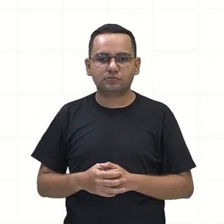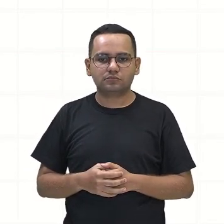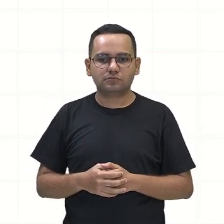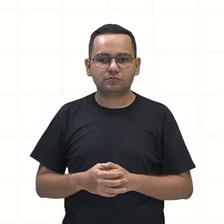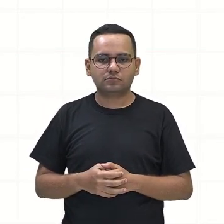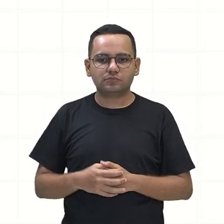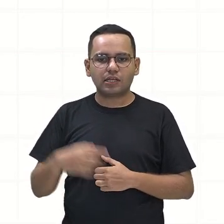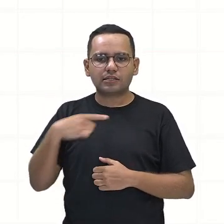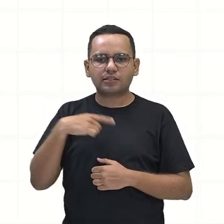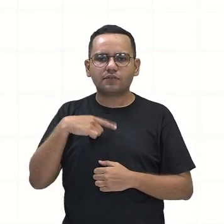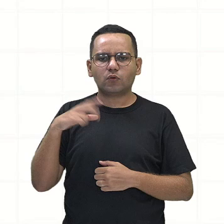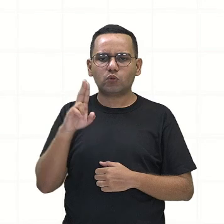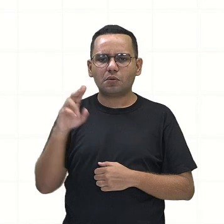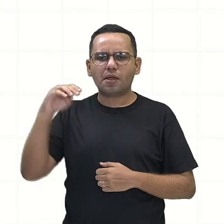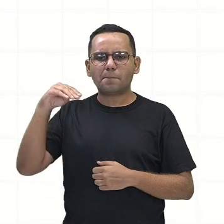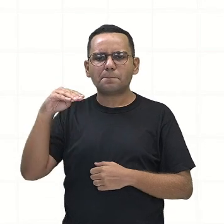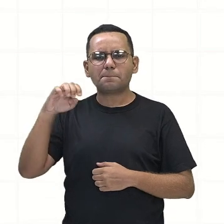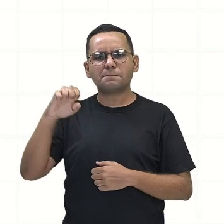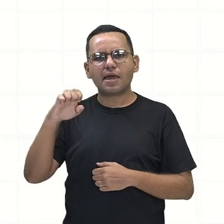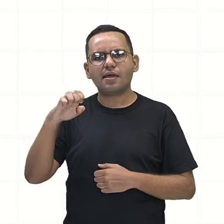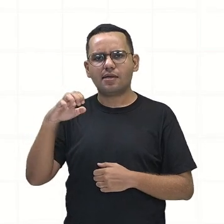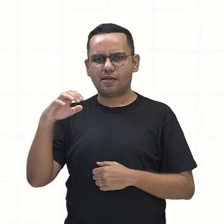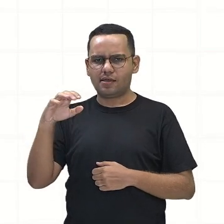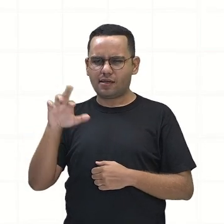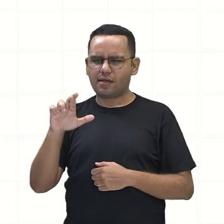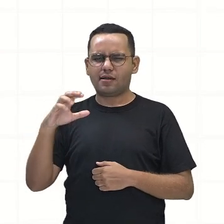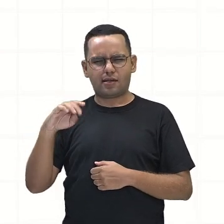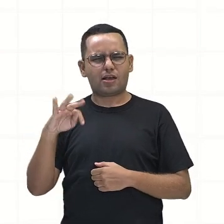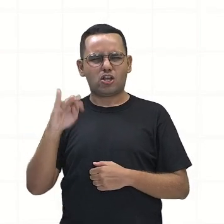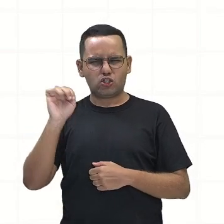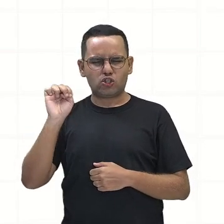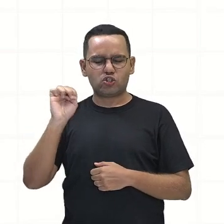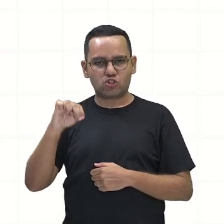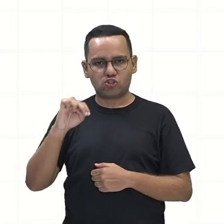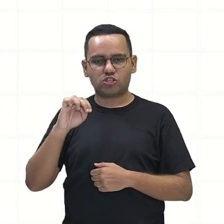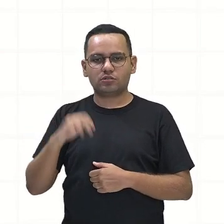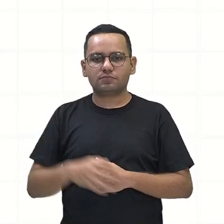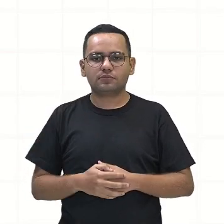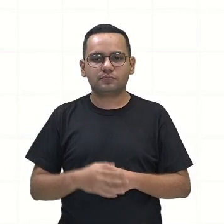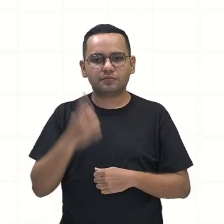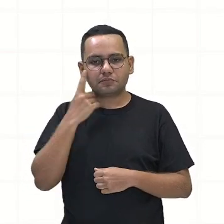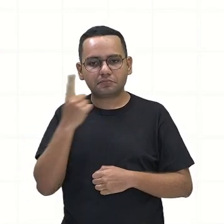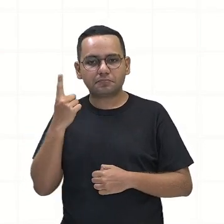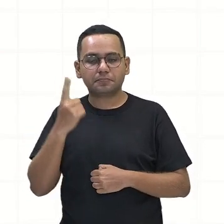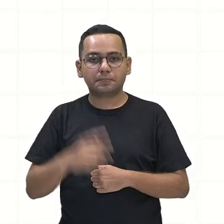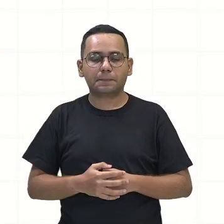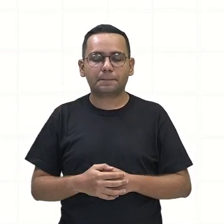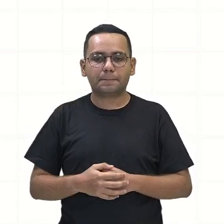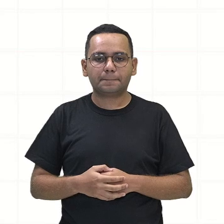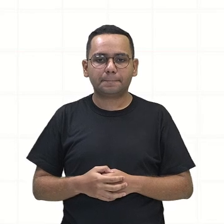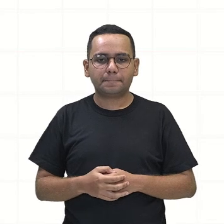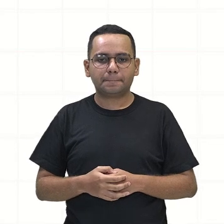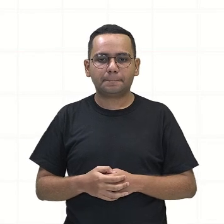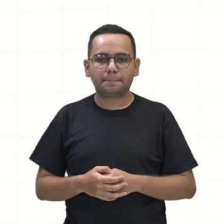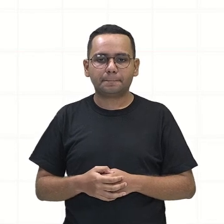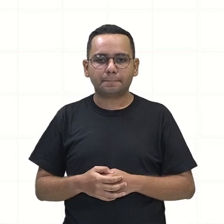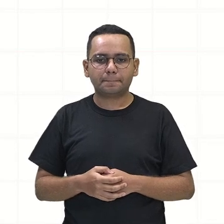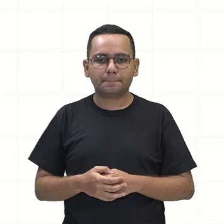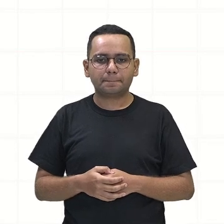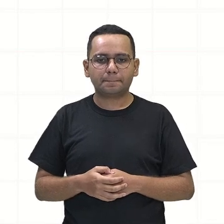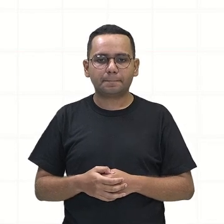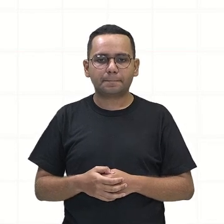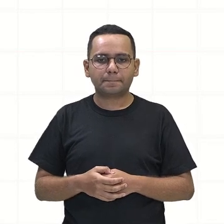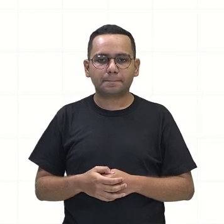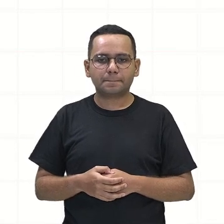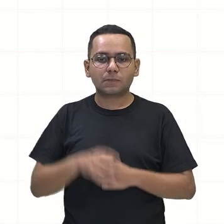de embarcação, como vocês podem observar aqui, é uma reprodução de que seria essa construção do bergantim, e o objetivo dela era justamente